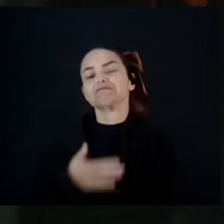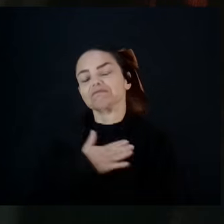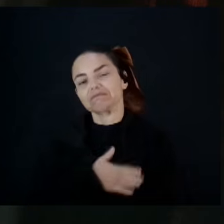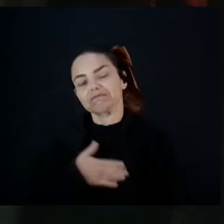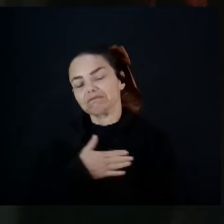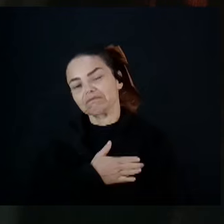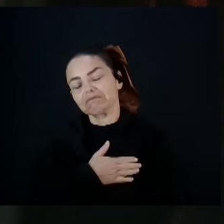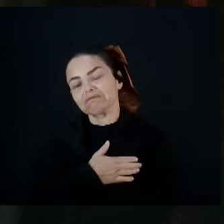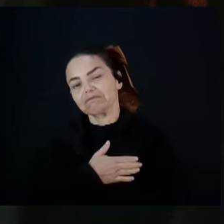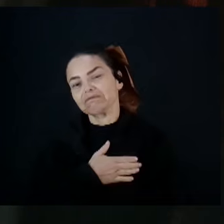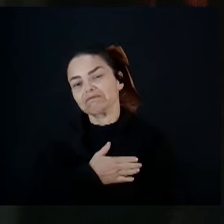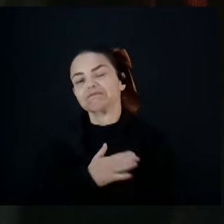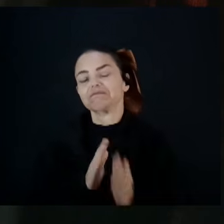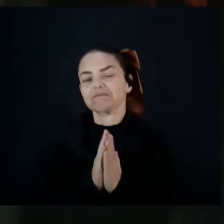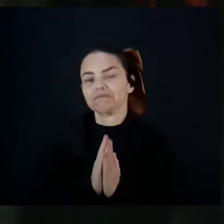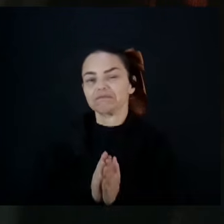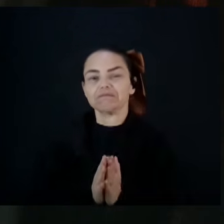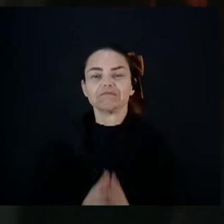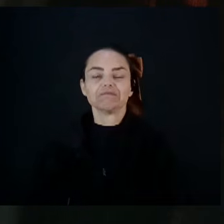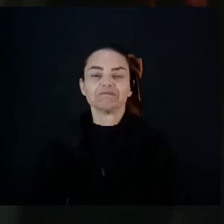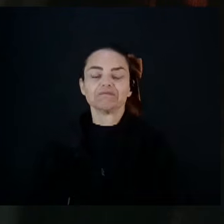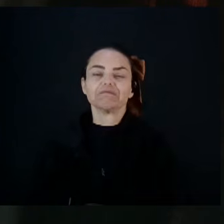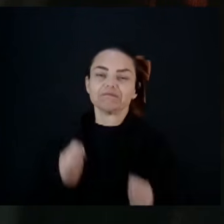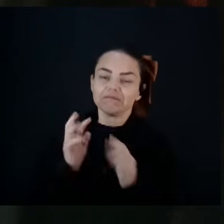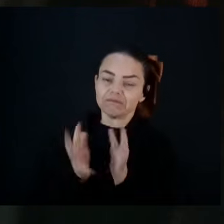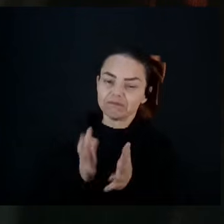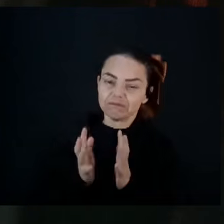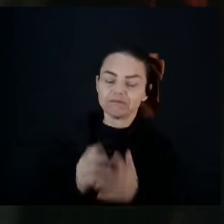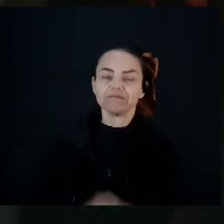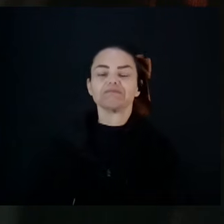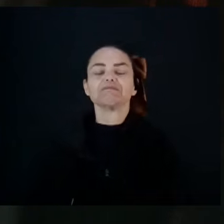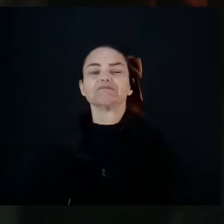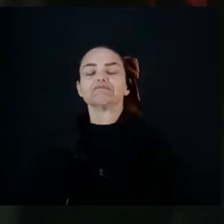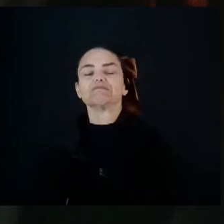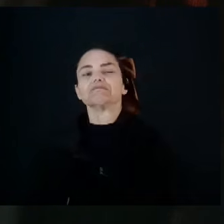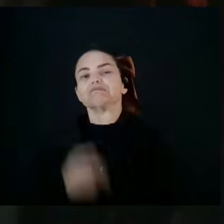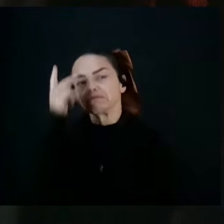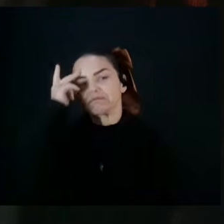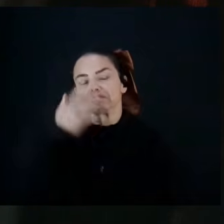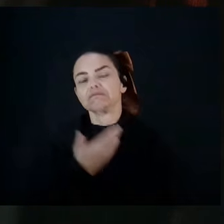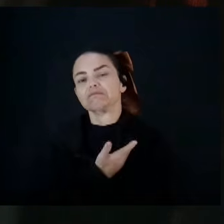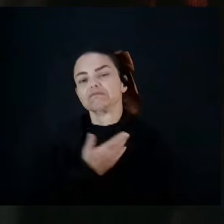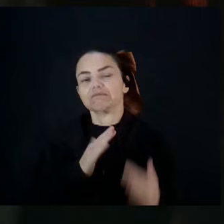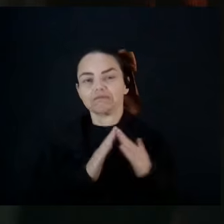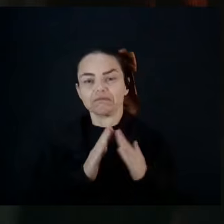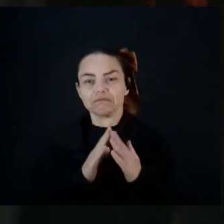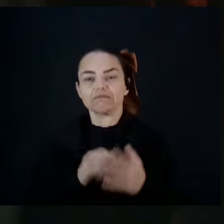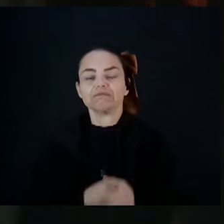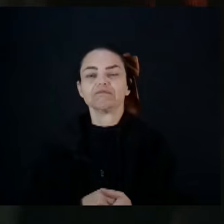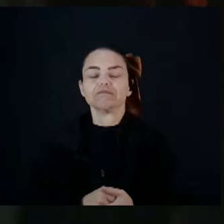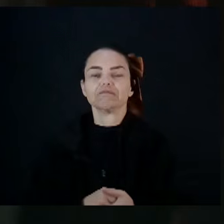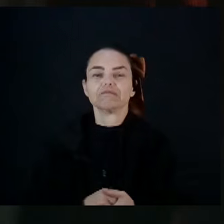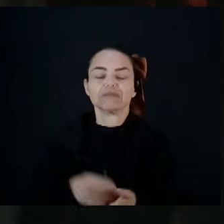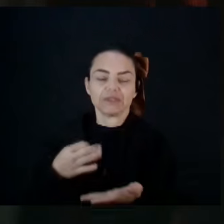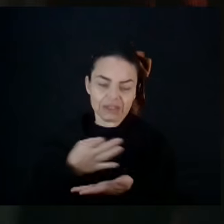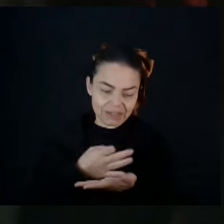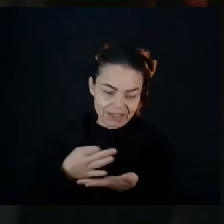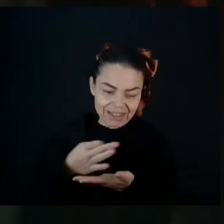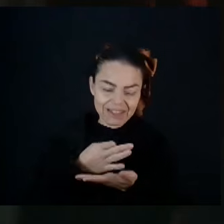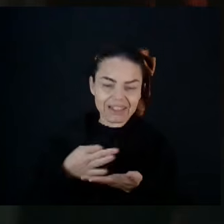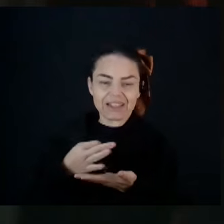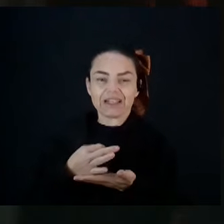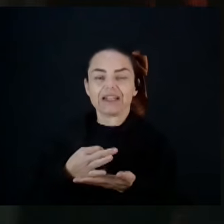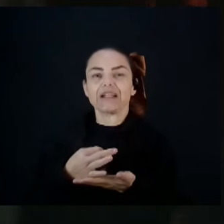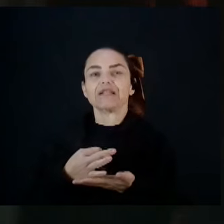por gentileza, uma fala, né, para de repente o pessoal que está em casa, a Cris já deixou a dica da xícara, adorei da xícara de café, vamos